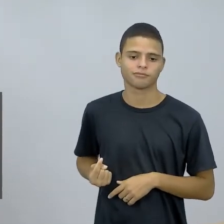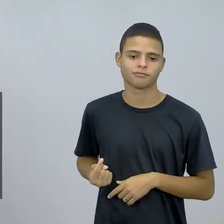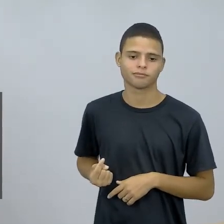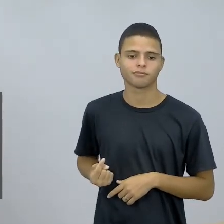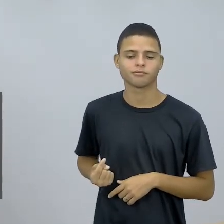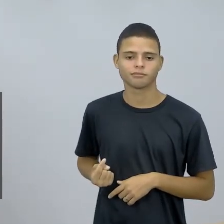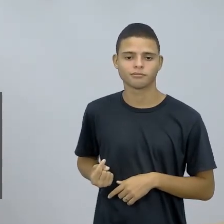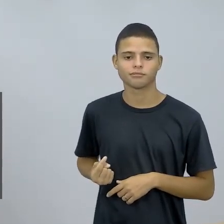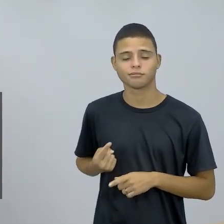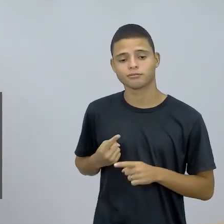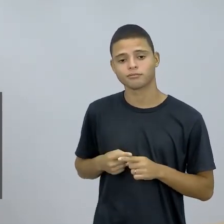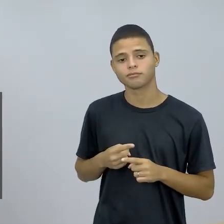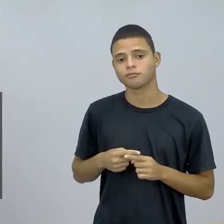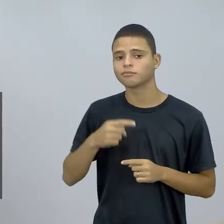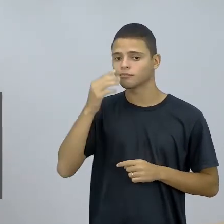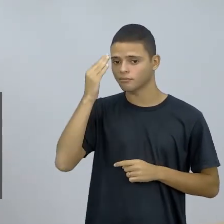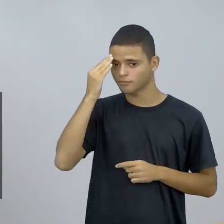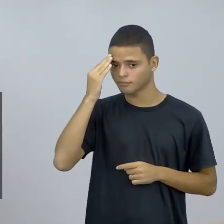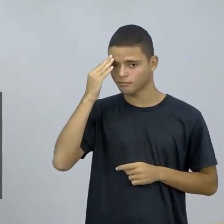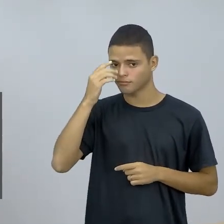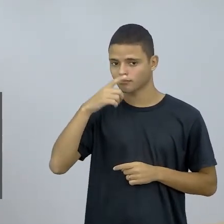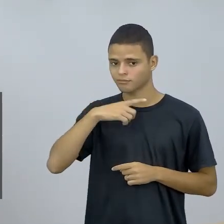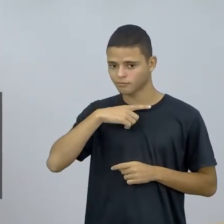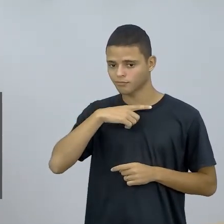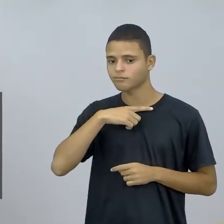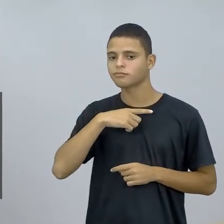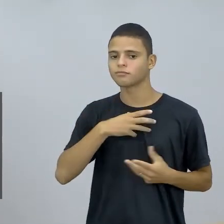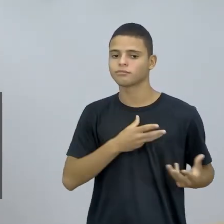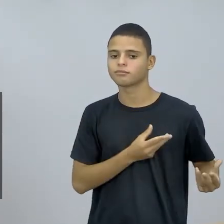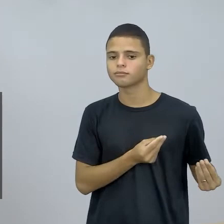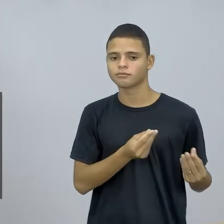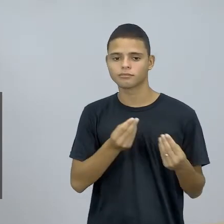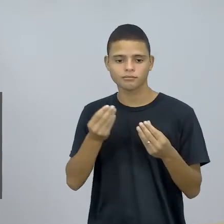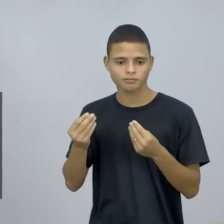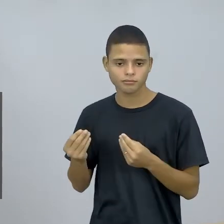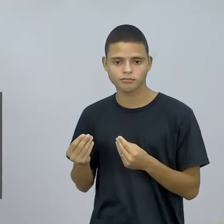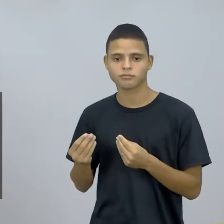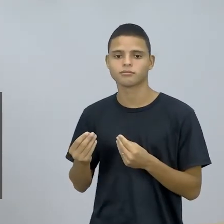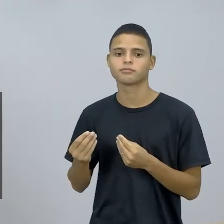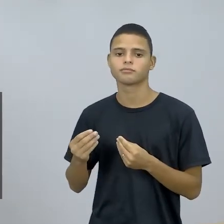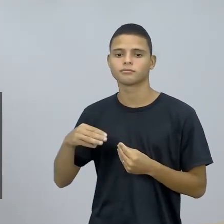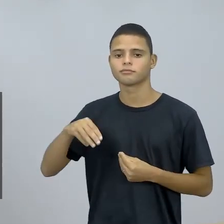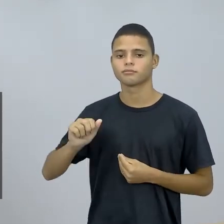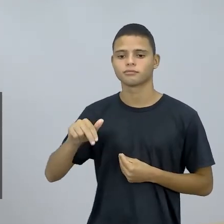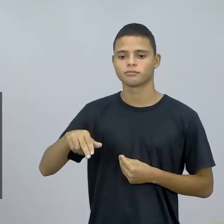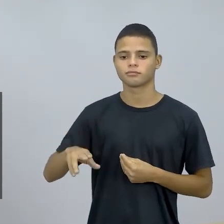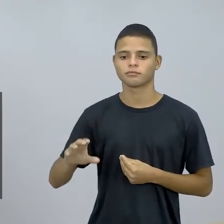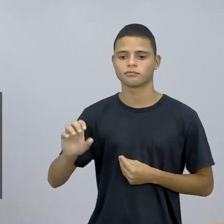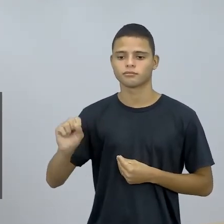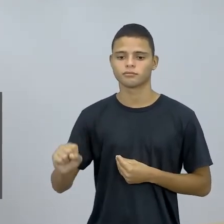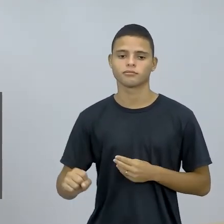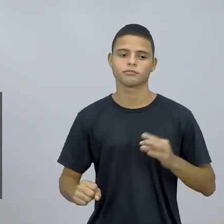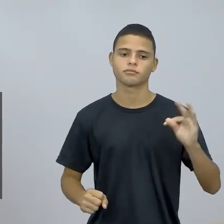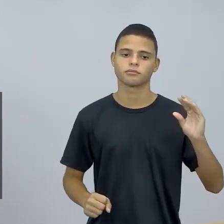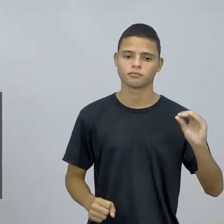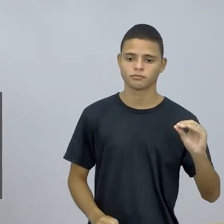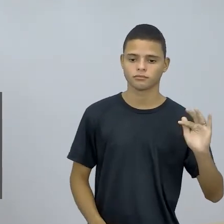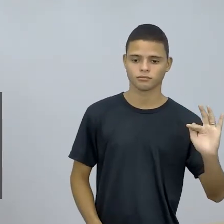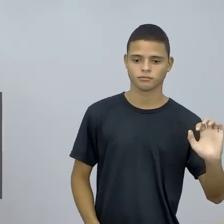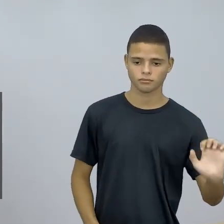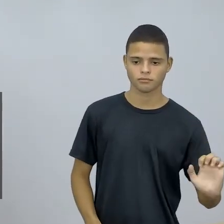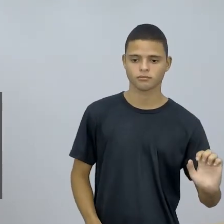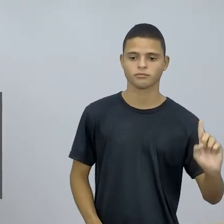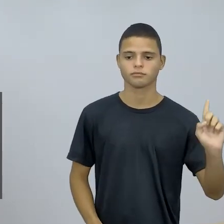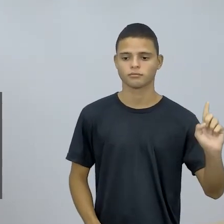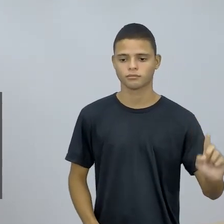quê? Porque eu sabia que tinha alguém que me pegaria em Manaus, depois tinha alguém que me pegaria em Tefé, até mesmo em Coari, que não